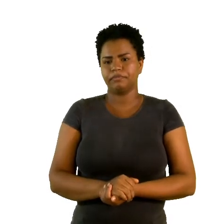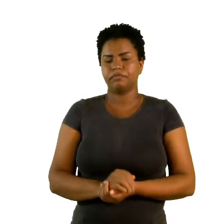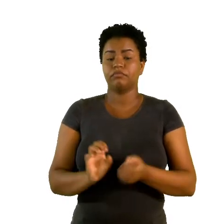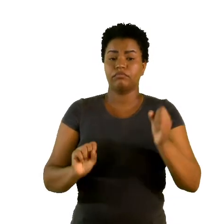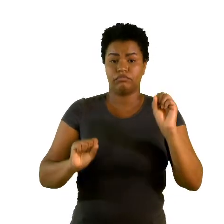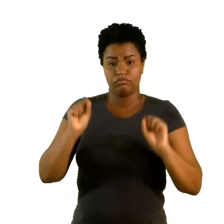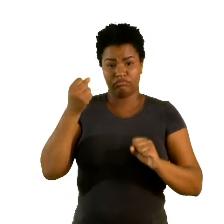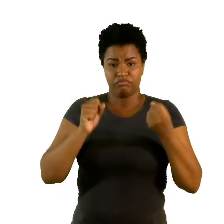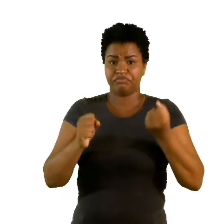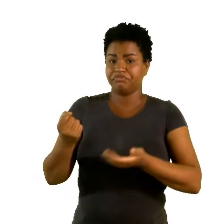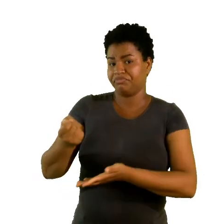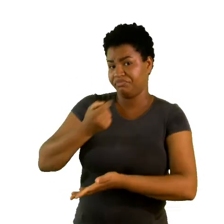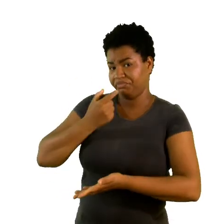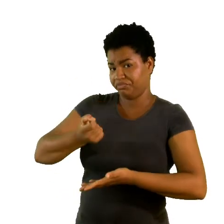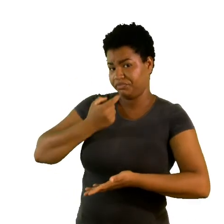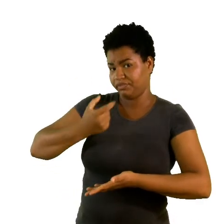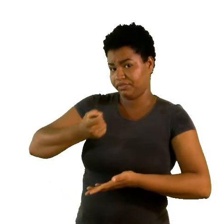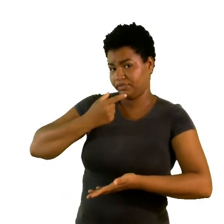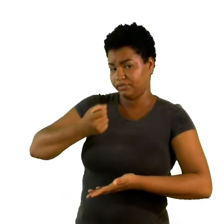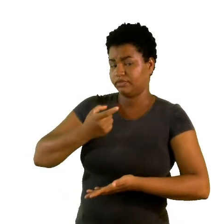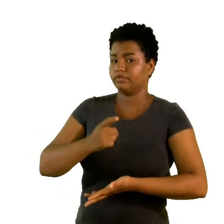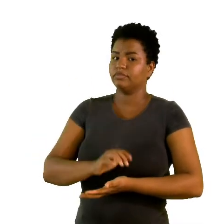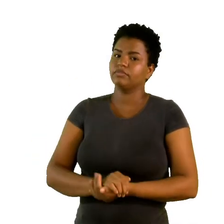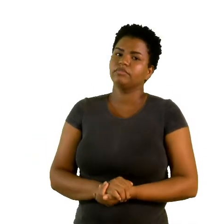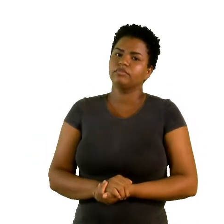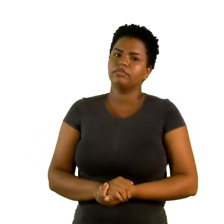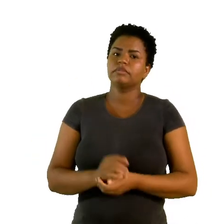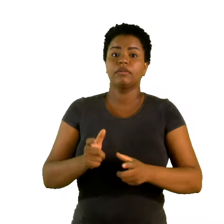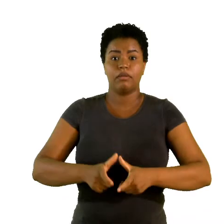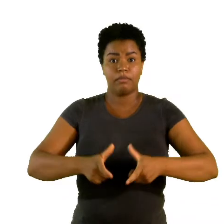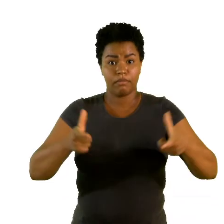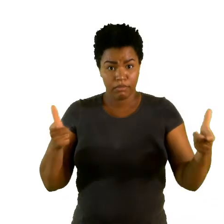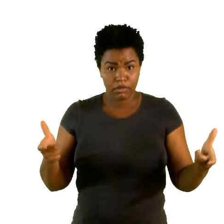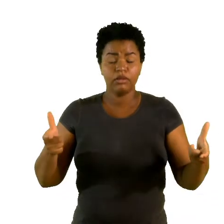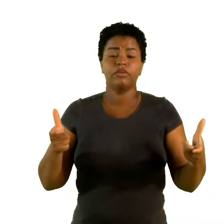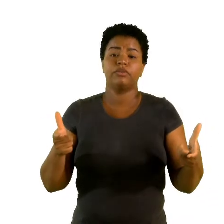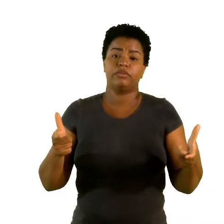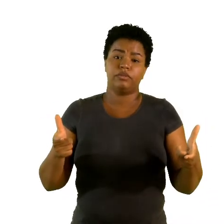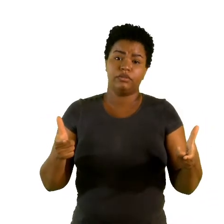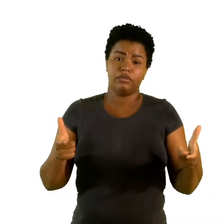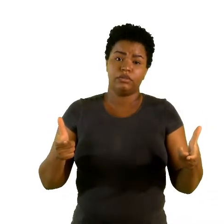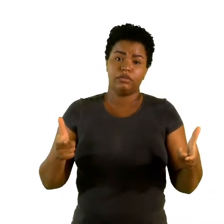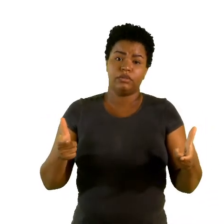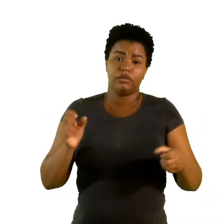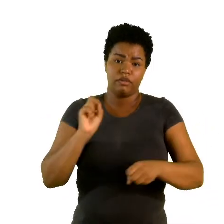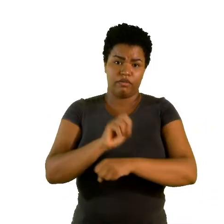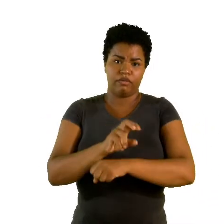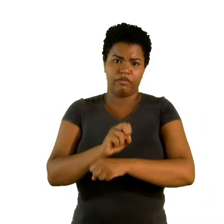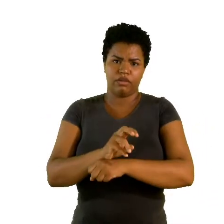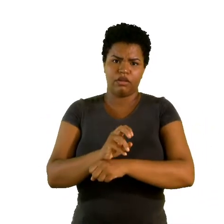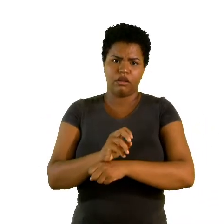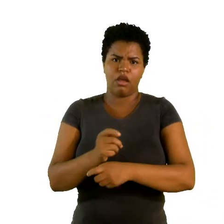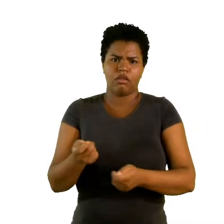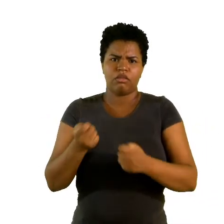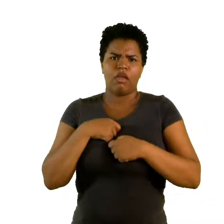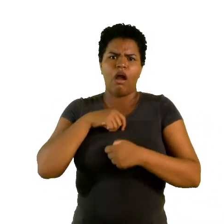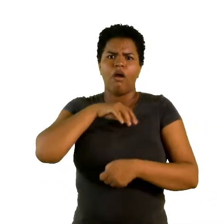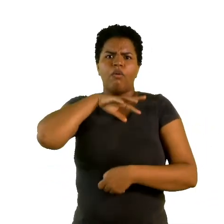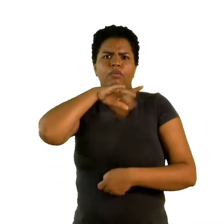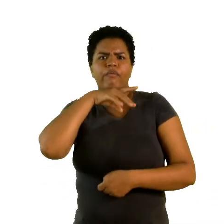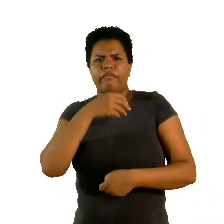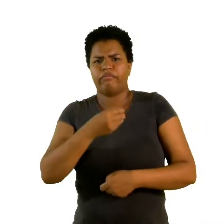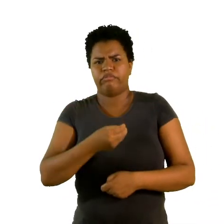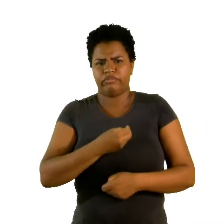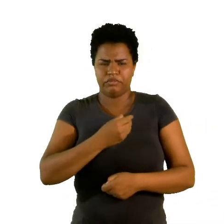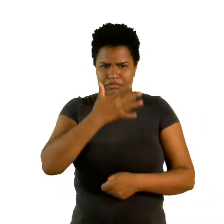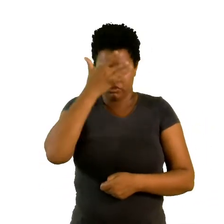fabricação de medicamentos. A maioria deles não causa mal às pessoas. Alguns são